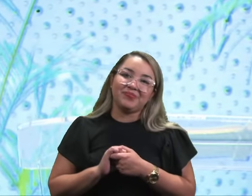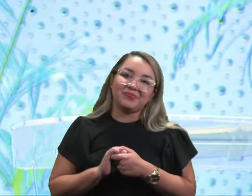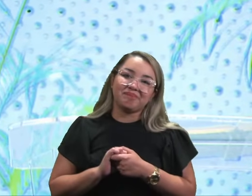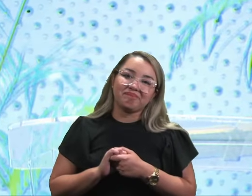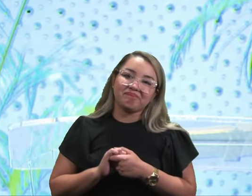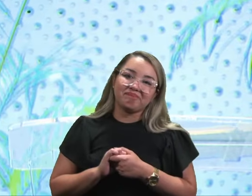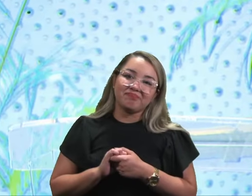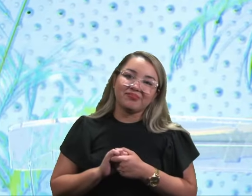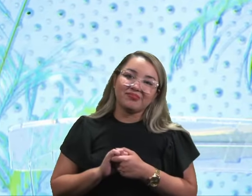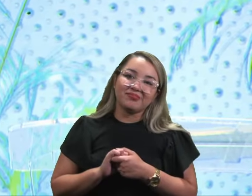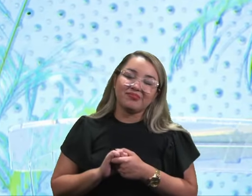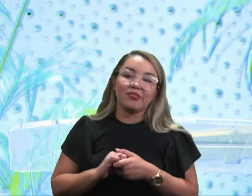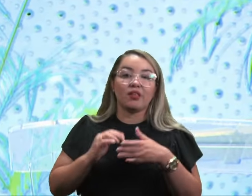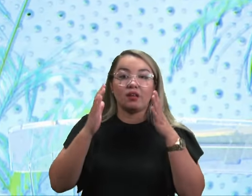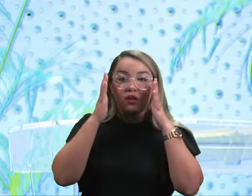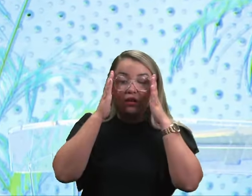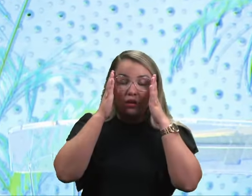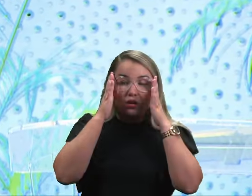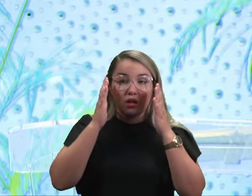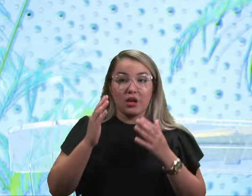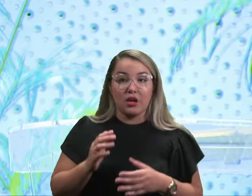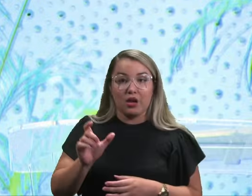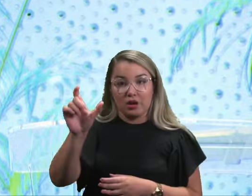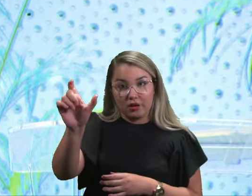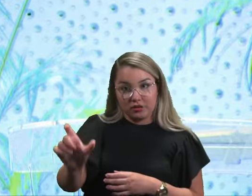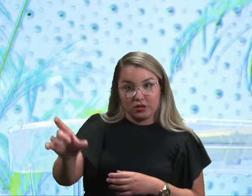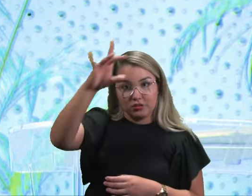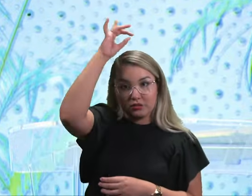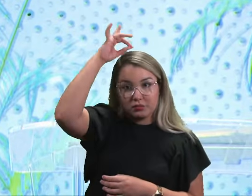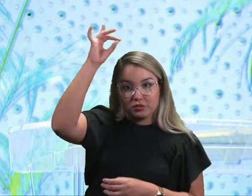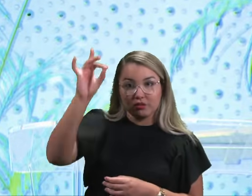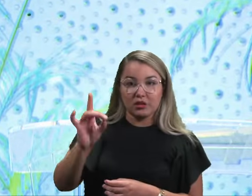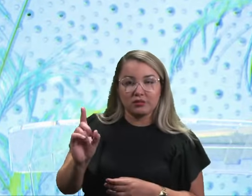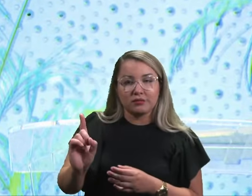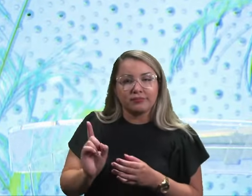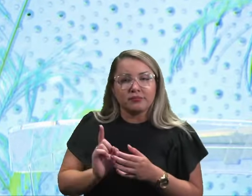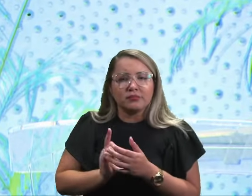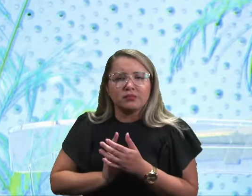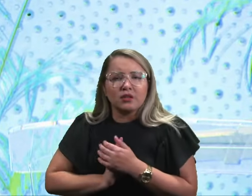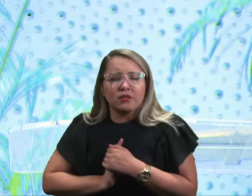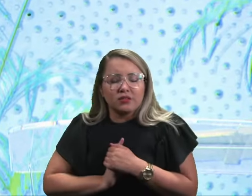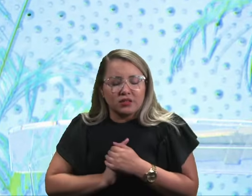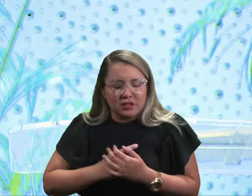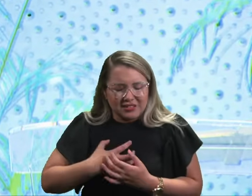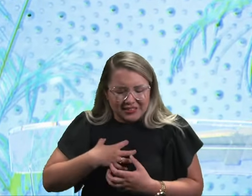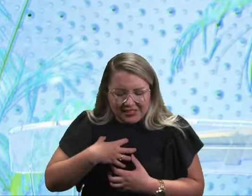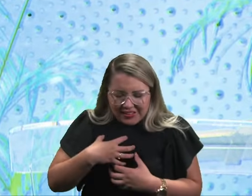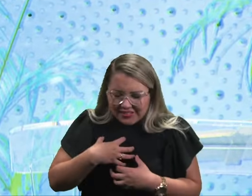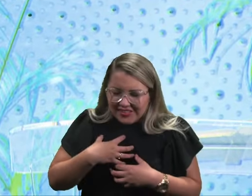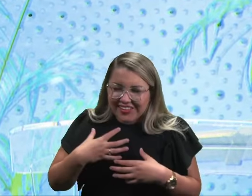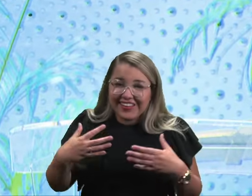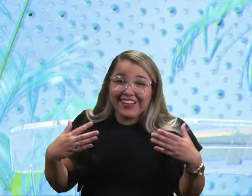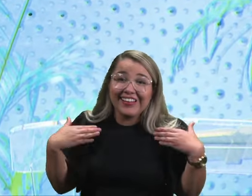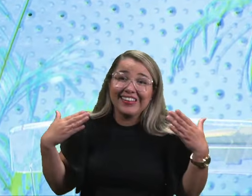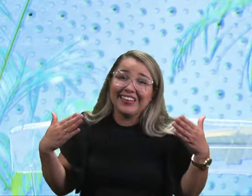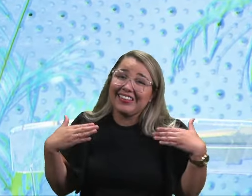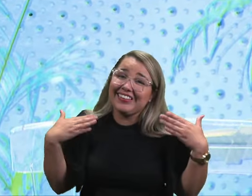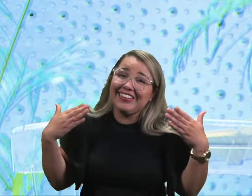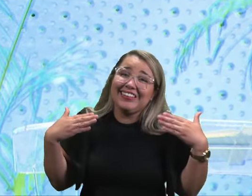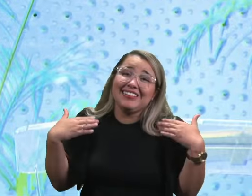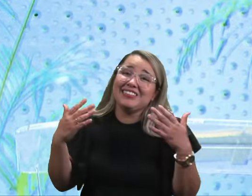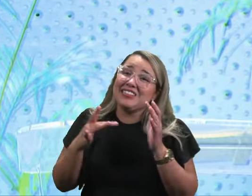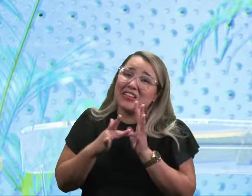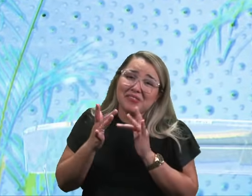Que através da pessoa do Espírito Santo, você pode ter esse êxtase e essa alegria, dizendo: Ele está comigo